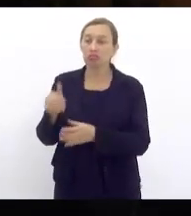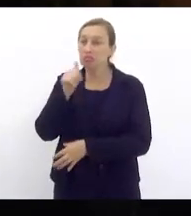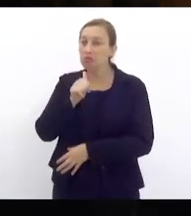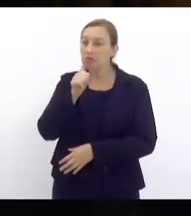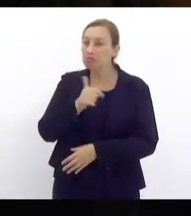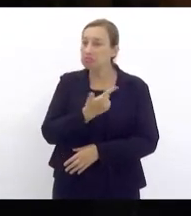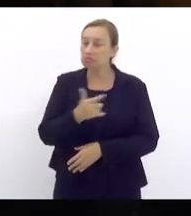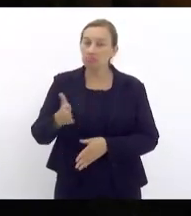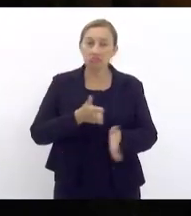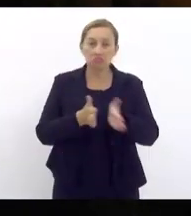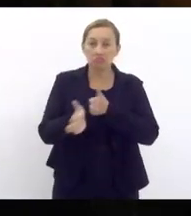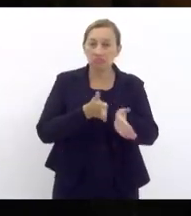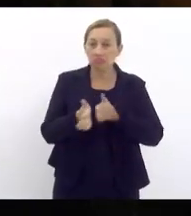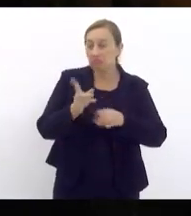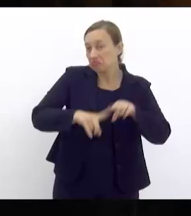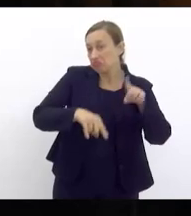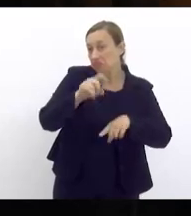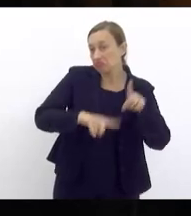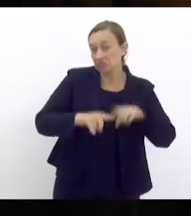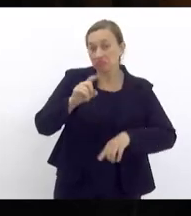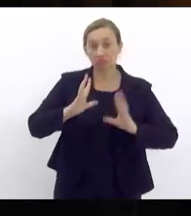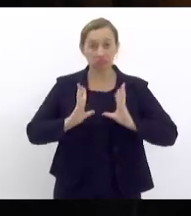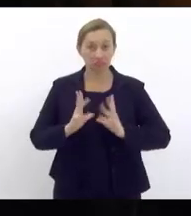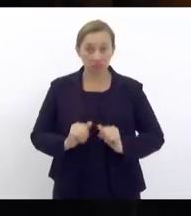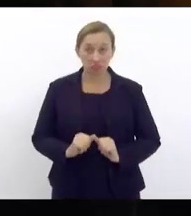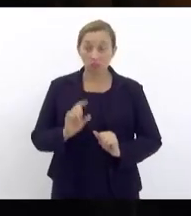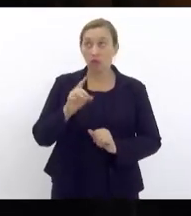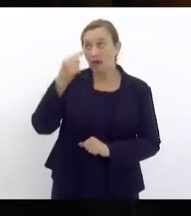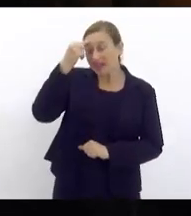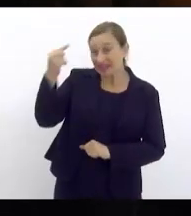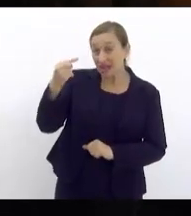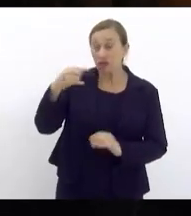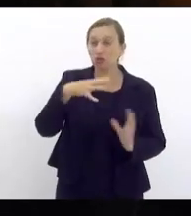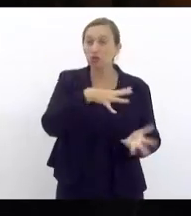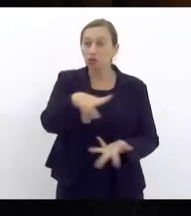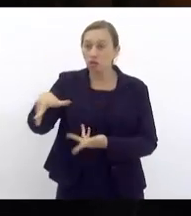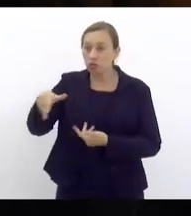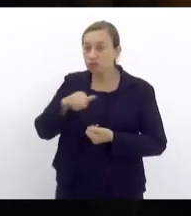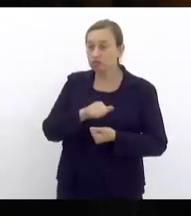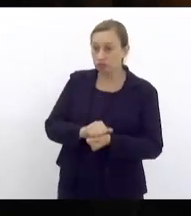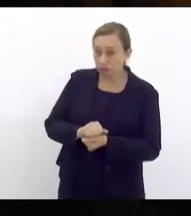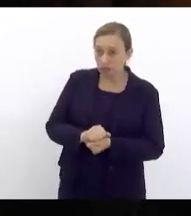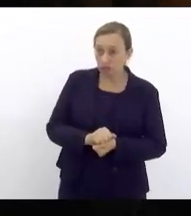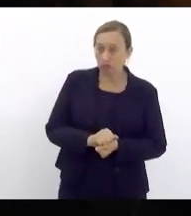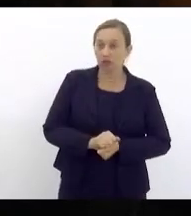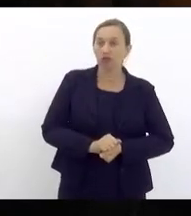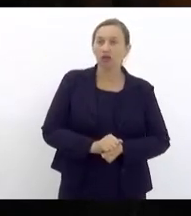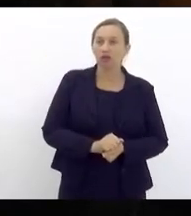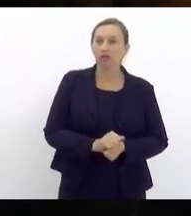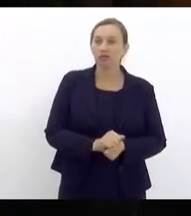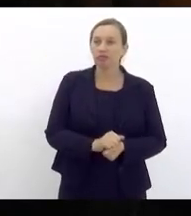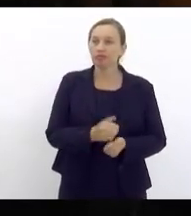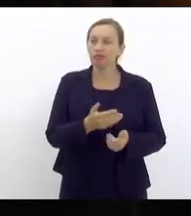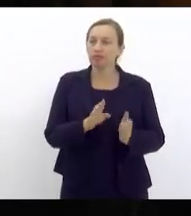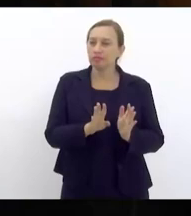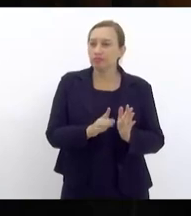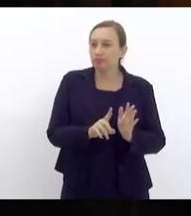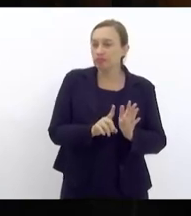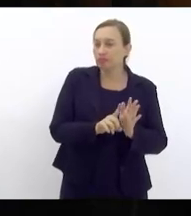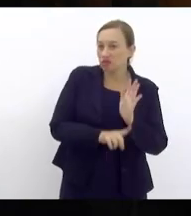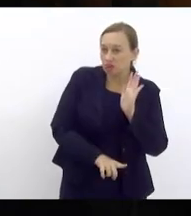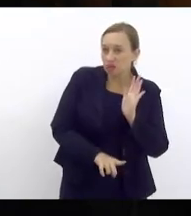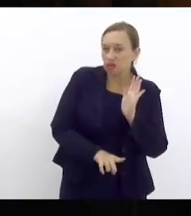a produtos de higiene só para vocês terem uma ideia no mundo esse percentual é cai para cerca de